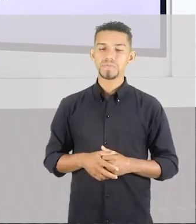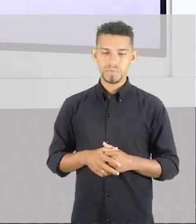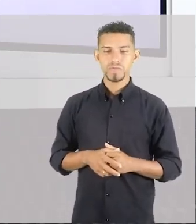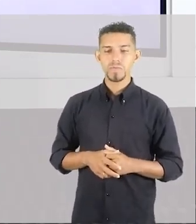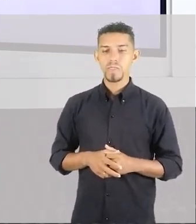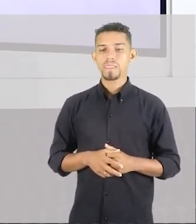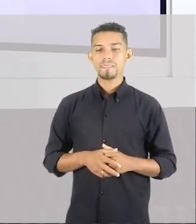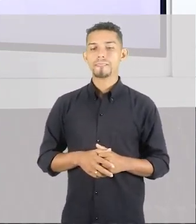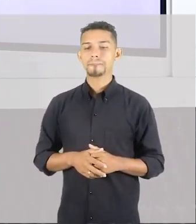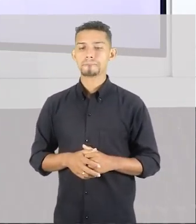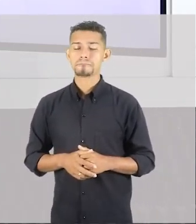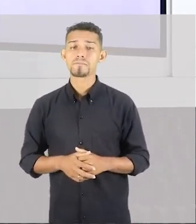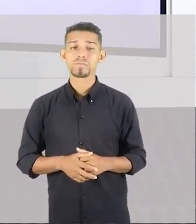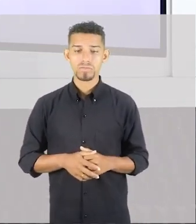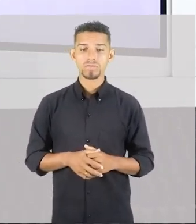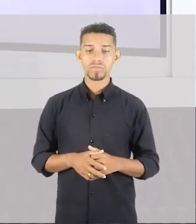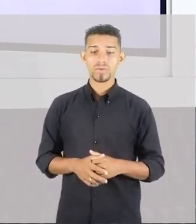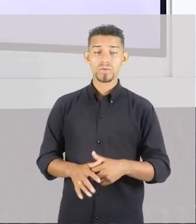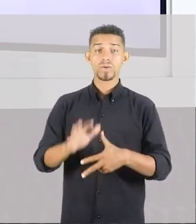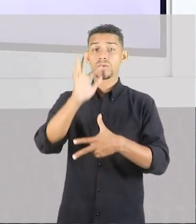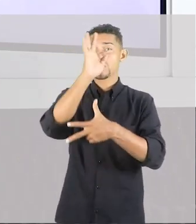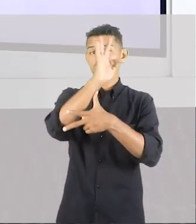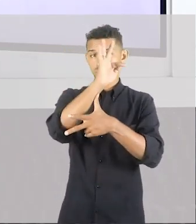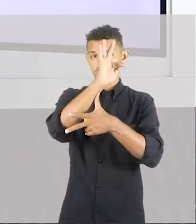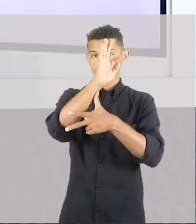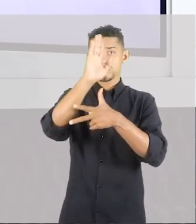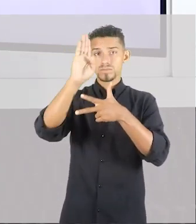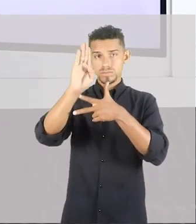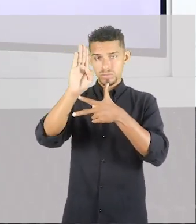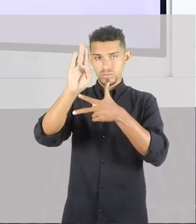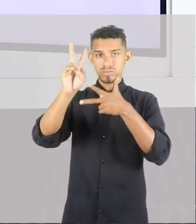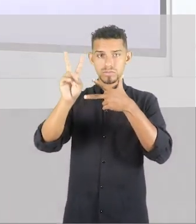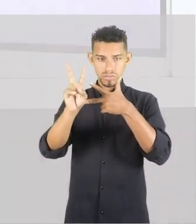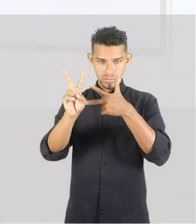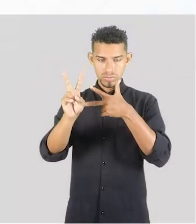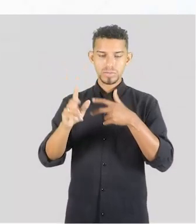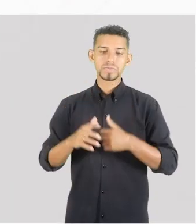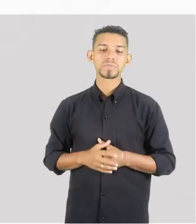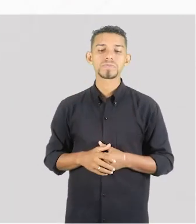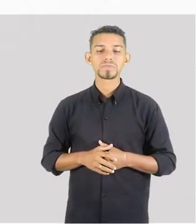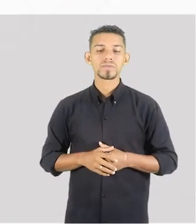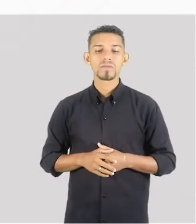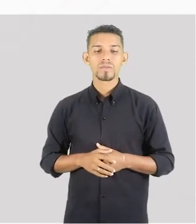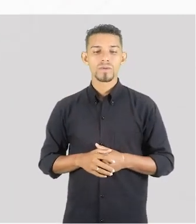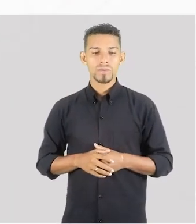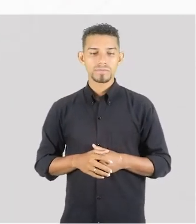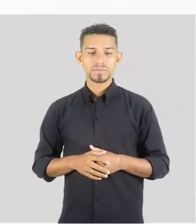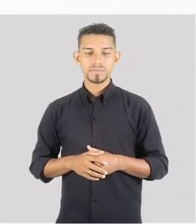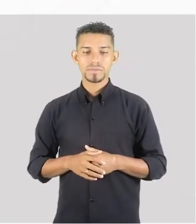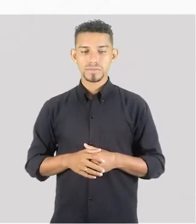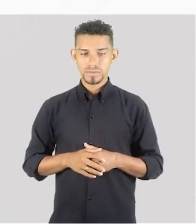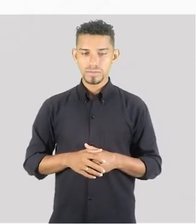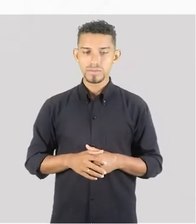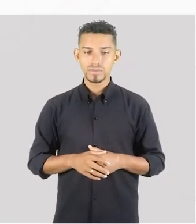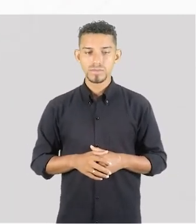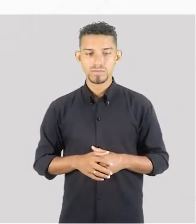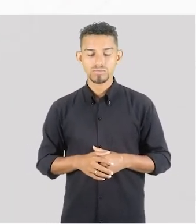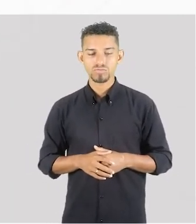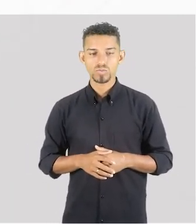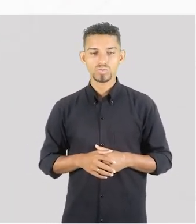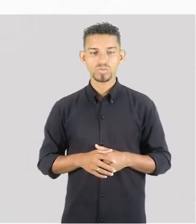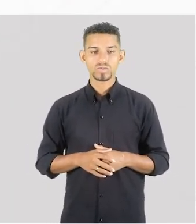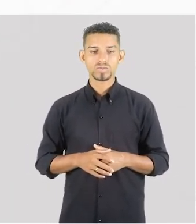já faça bom vestibular. Já matou isso aí, né? Vamos agora para os casos particulares que eu botei para vocês,